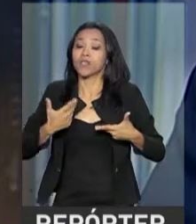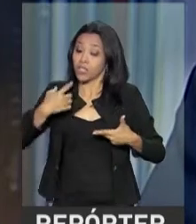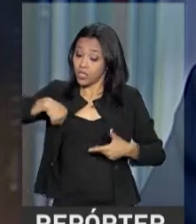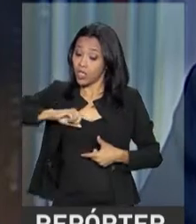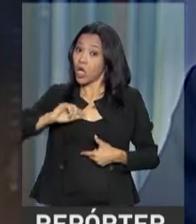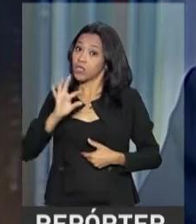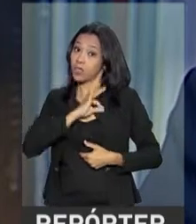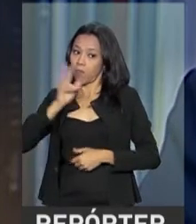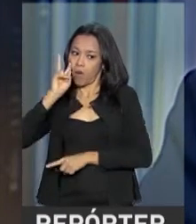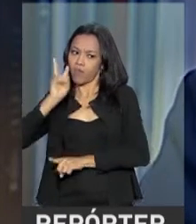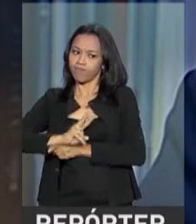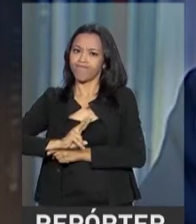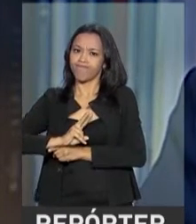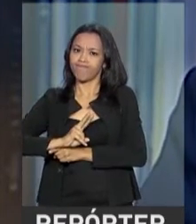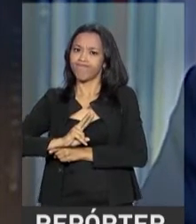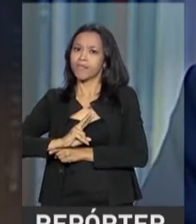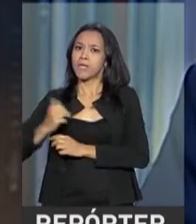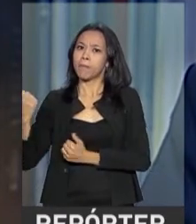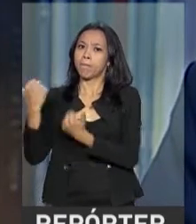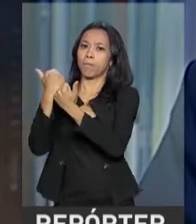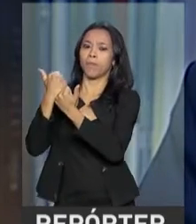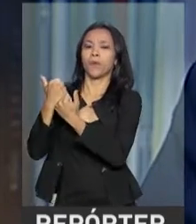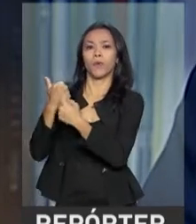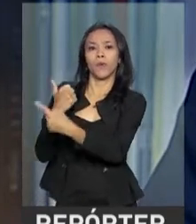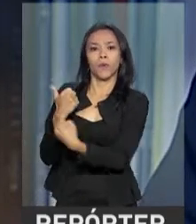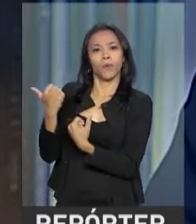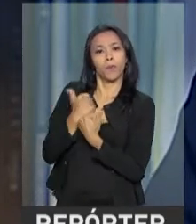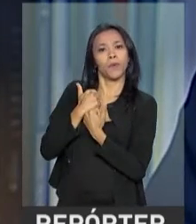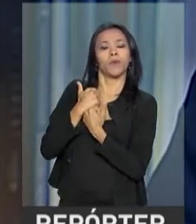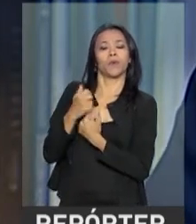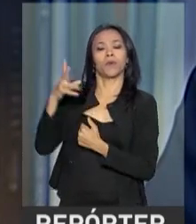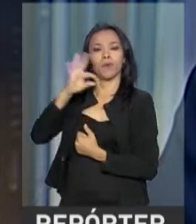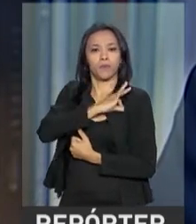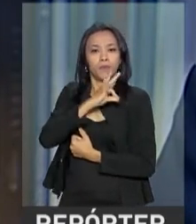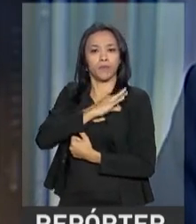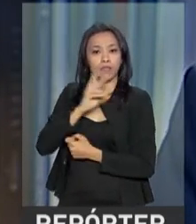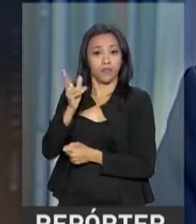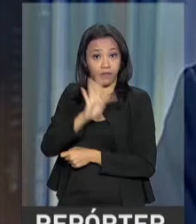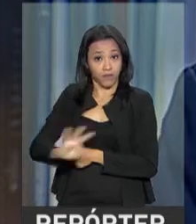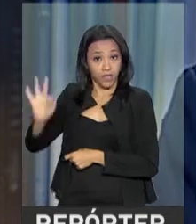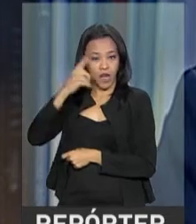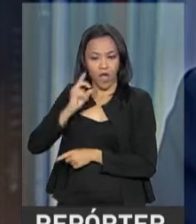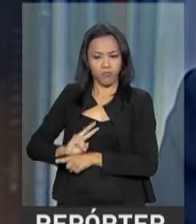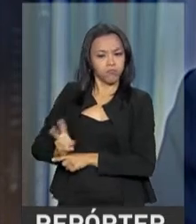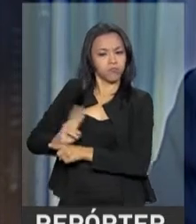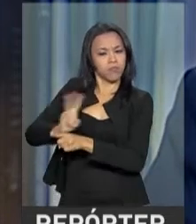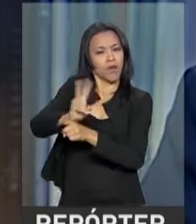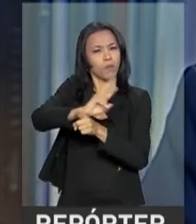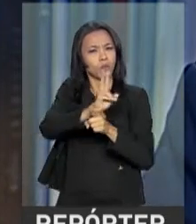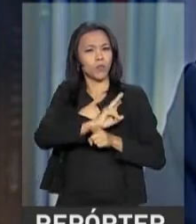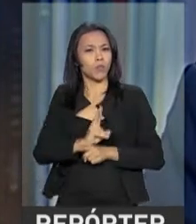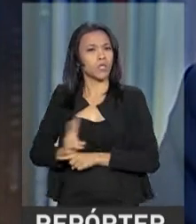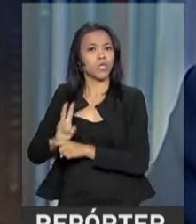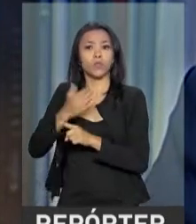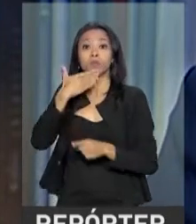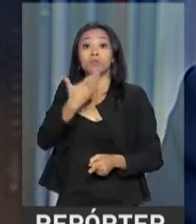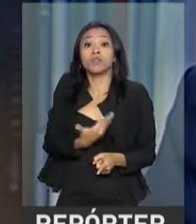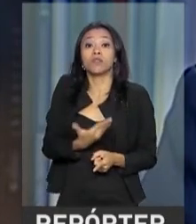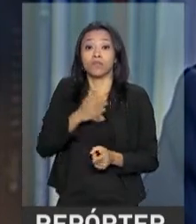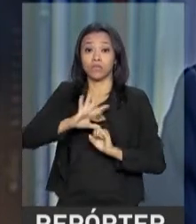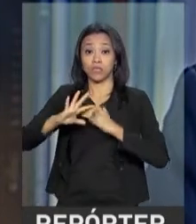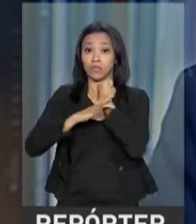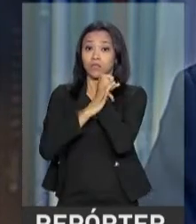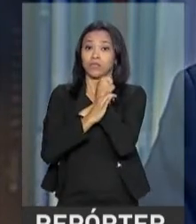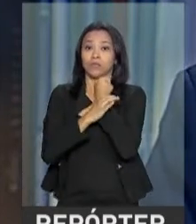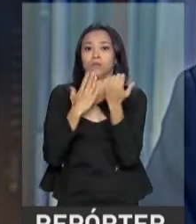atento em parceria com a polícia federal monitorando todas as operações de seguro desemprego que são feitas